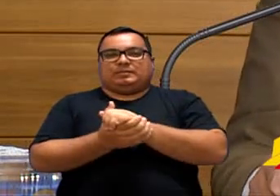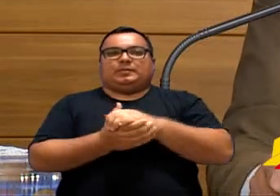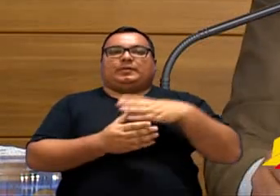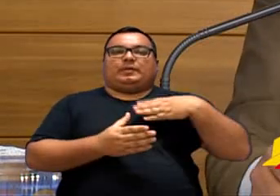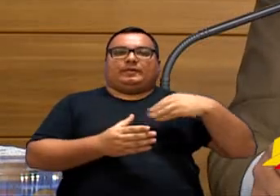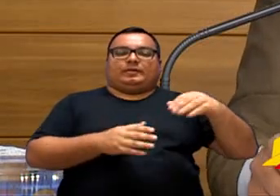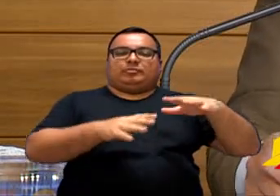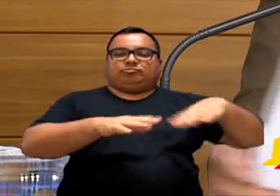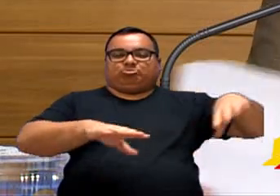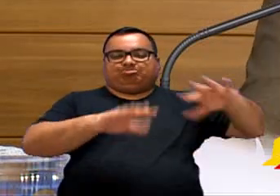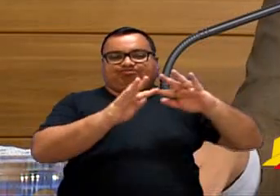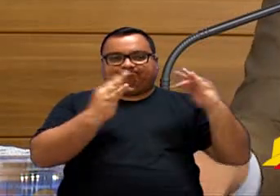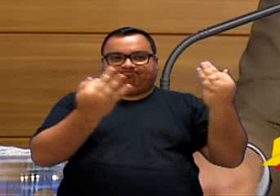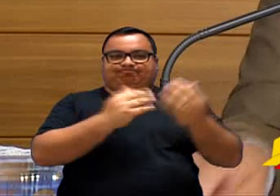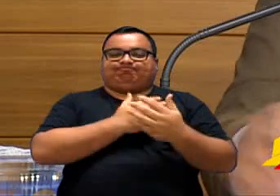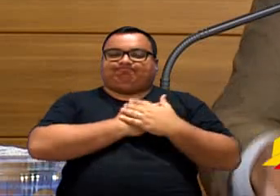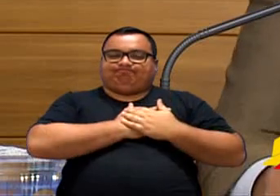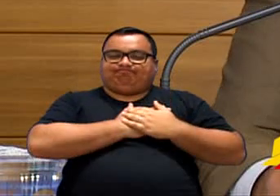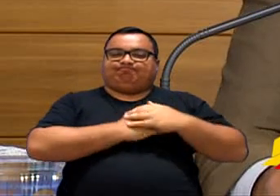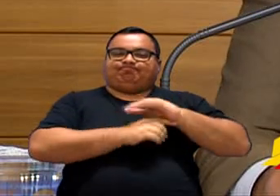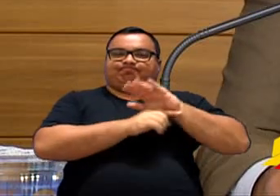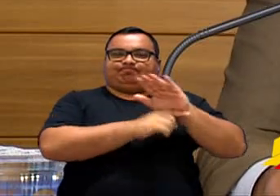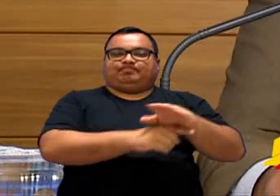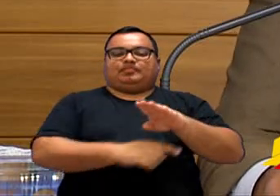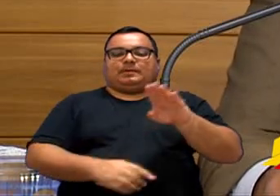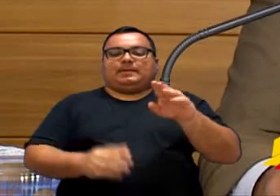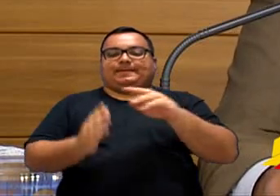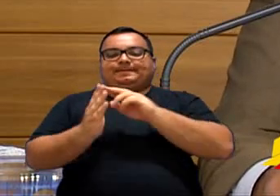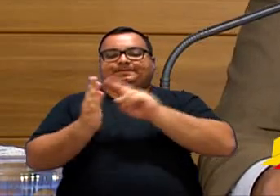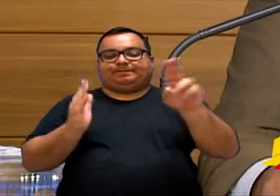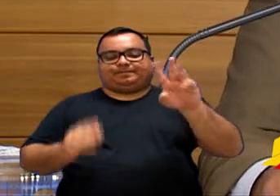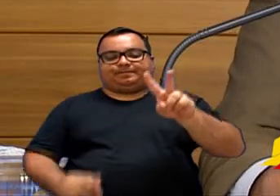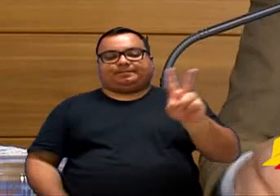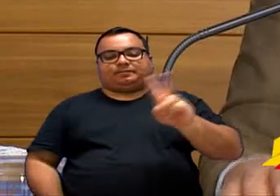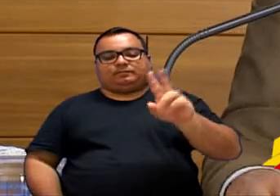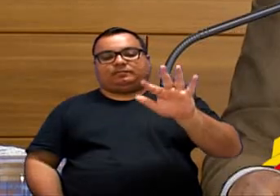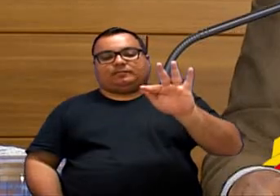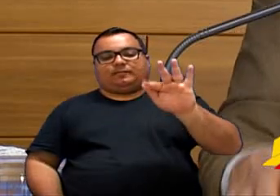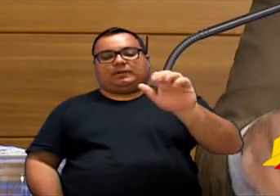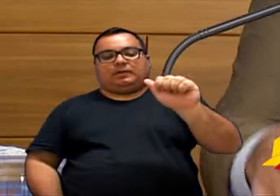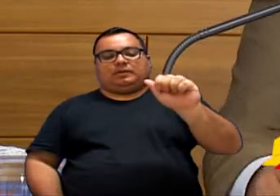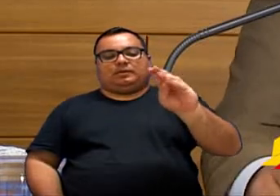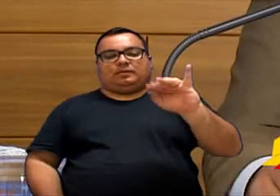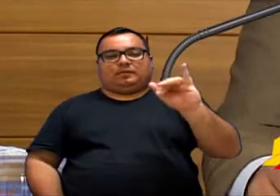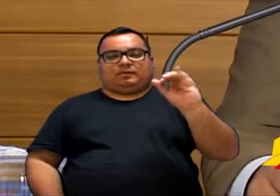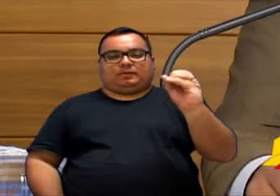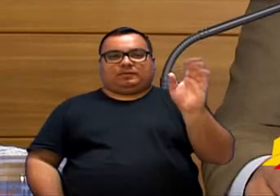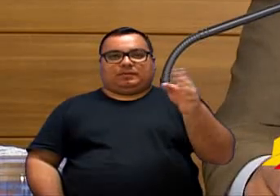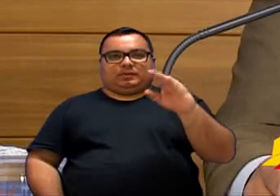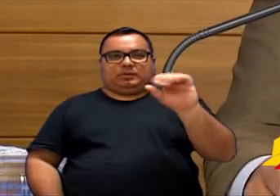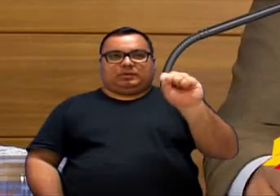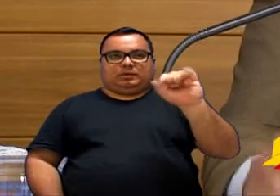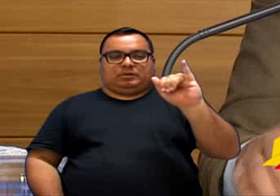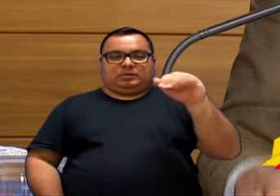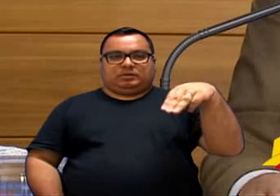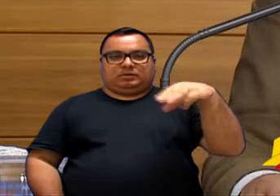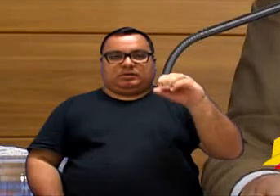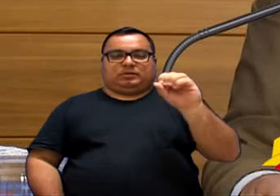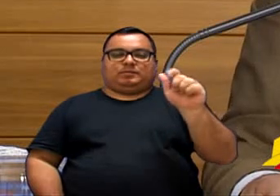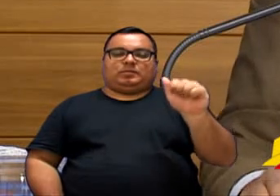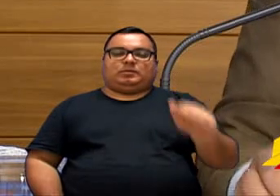sentimentos a toda a família, assinado por esse vereador Fábio Simoa. Voto de profundo pesar pelo falecimento do professor Hugo